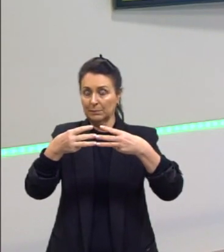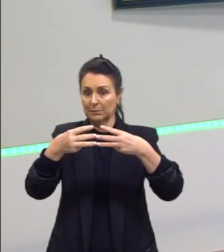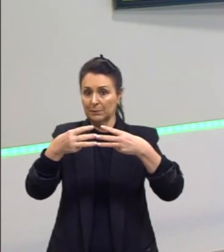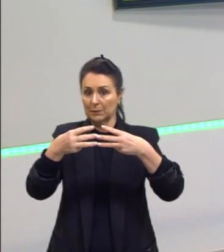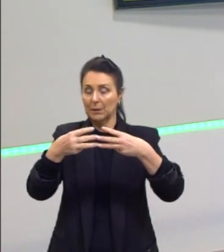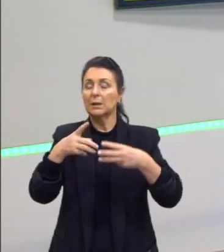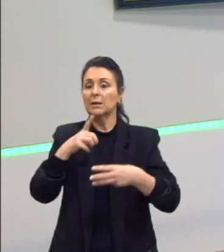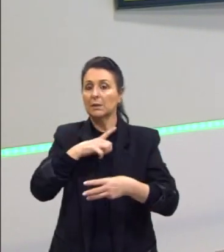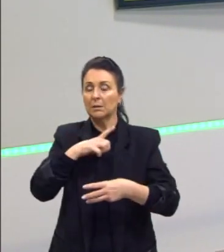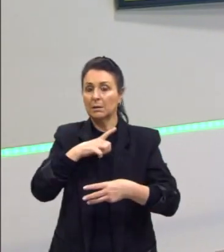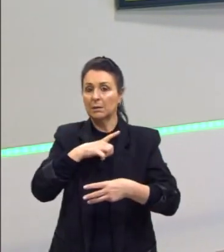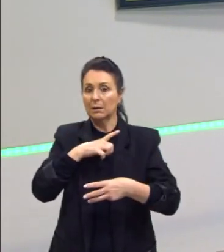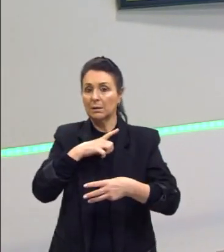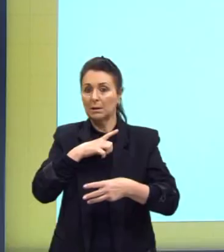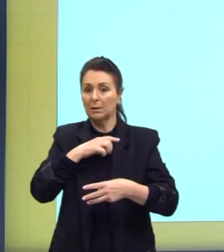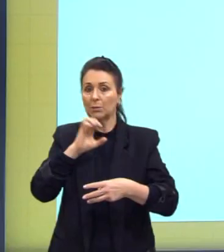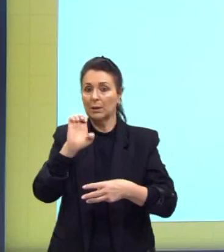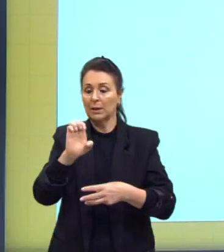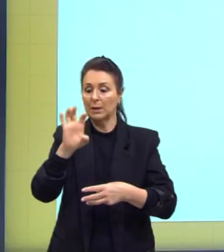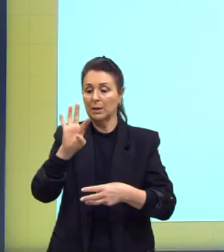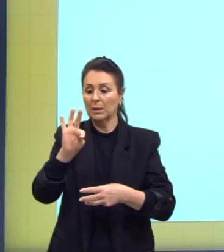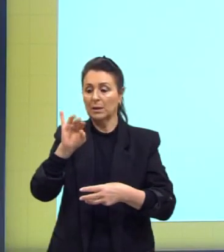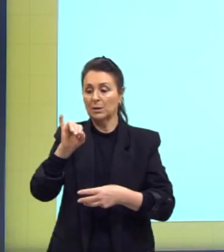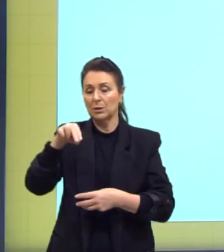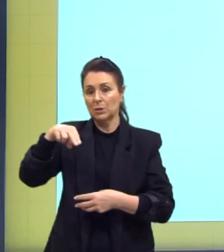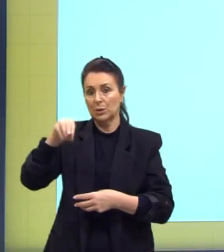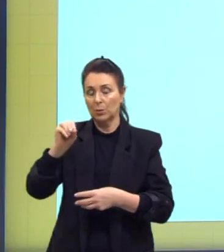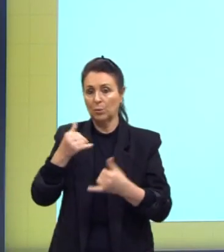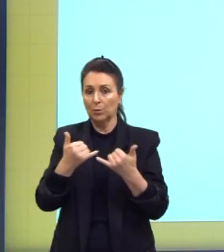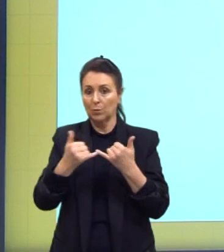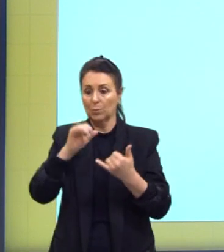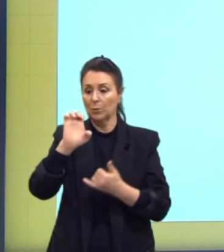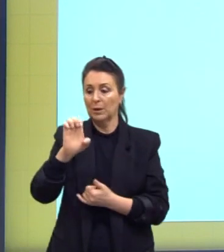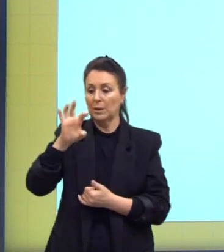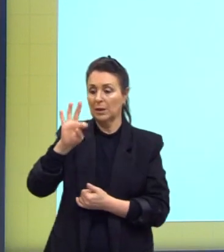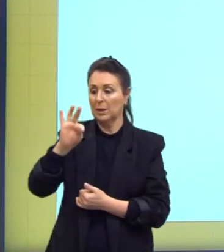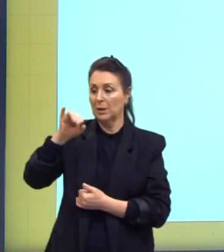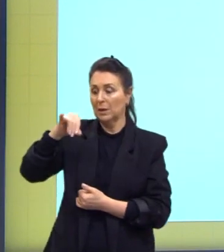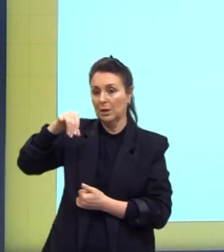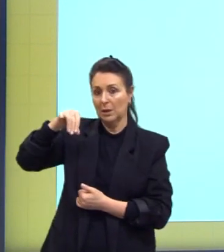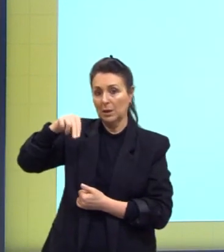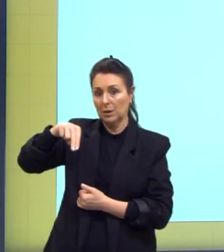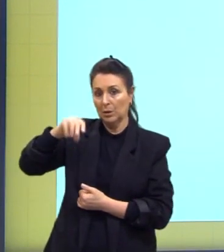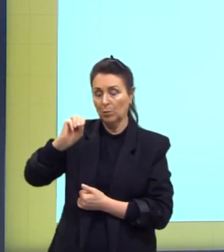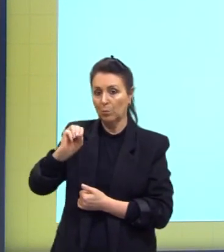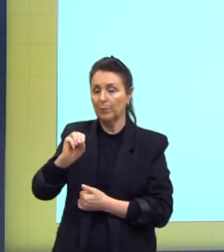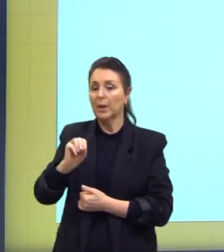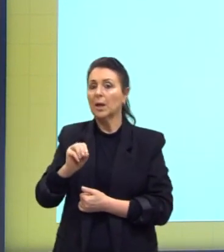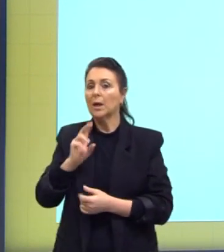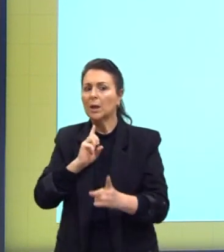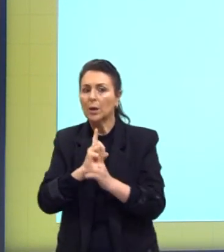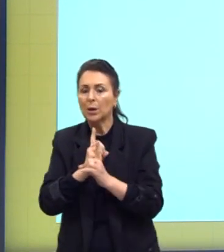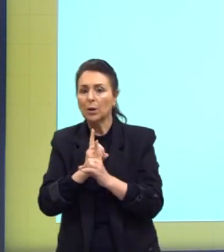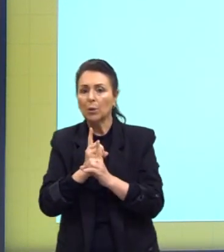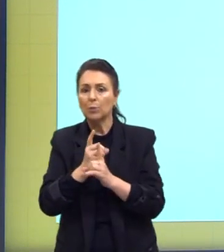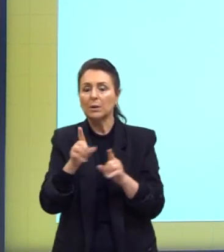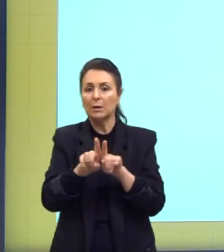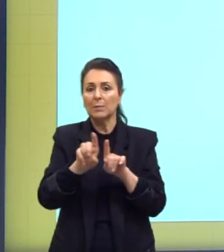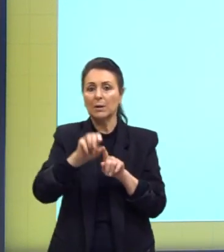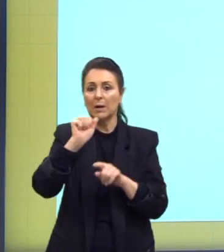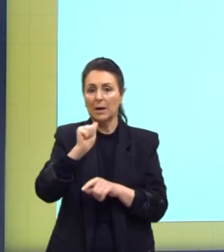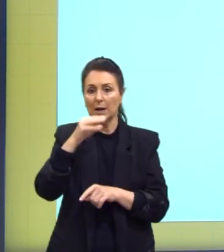E aí nos temos o ET no como exemplo o ET no ele é muito comum ele também conhecido como